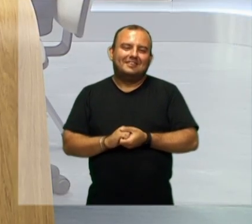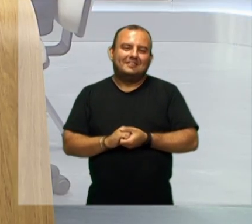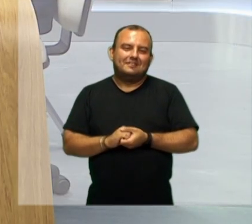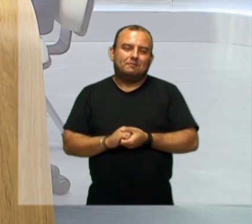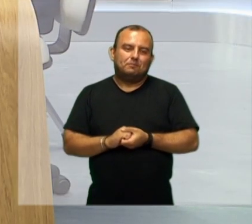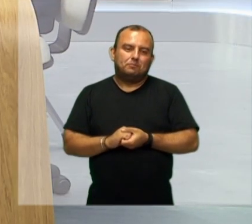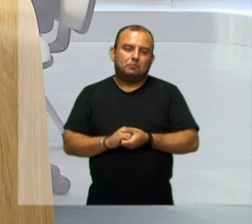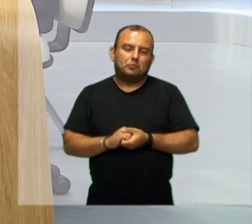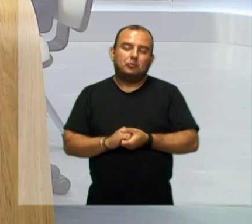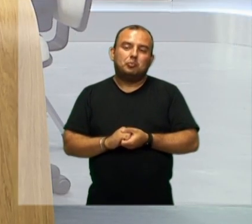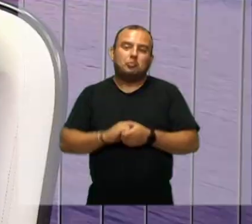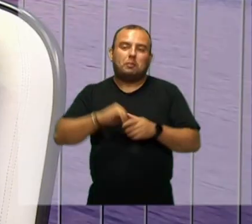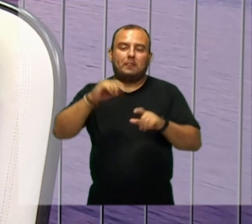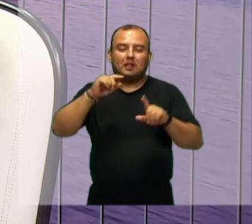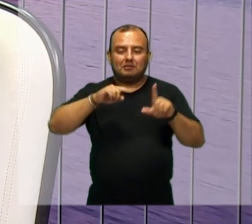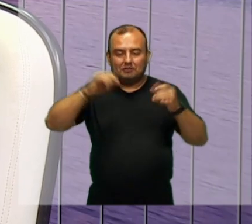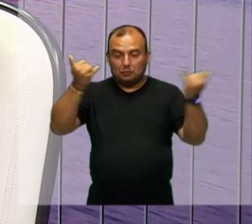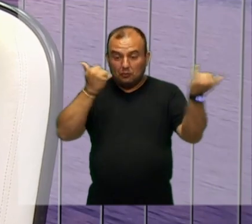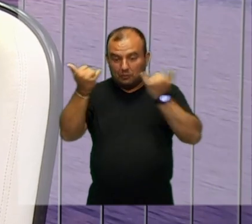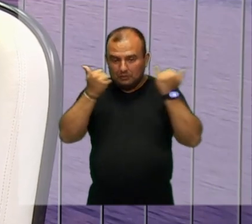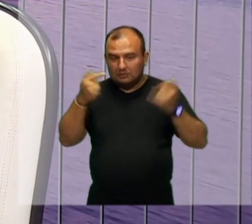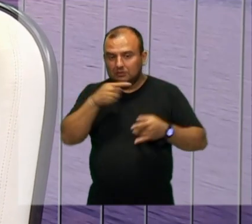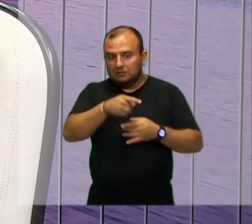Eu vou te dar alguns dados que tu vai ficar bem